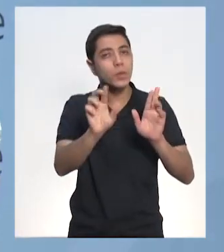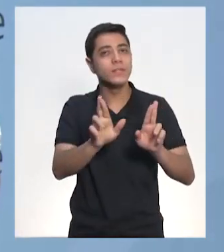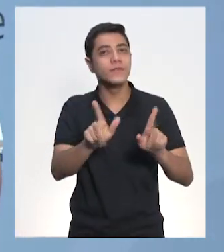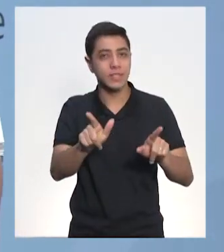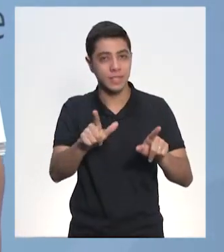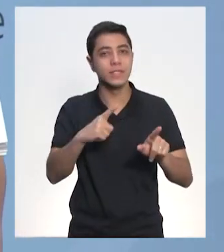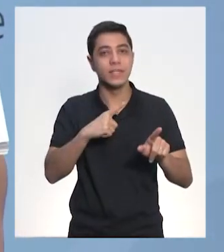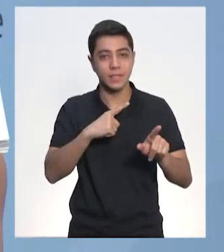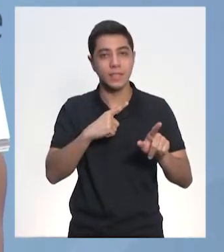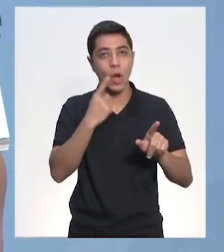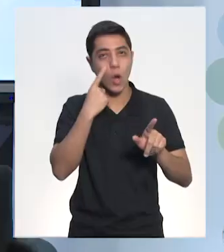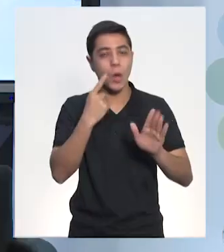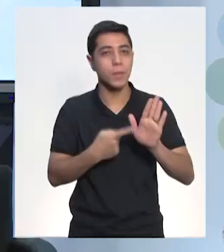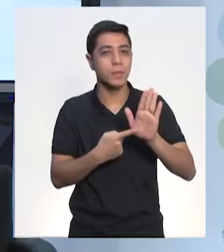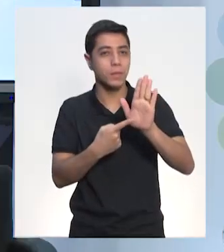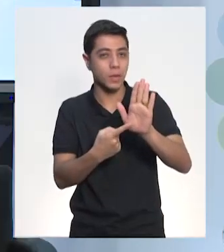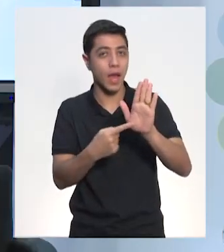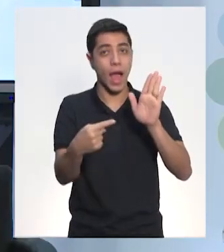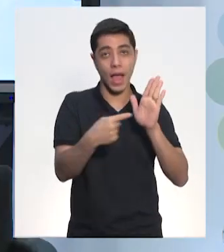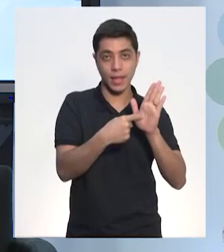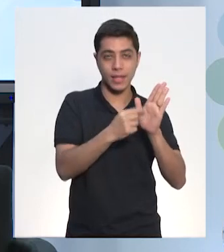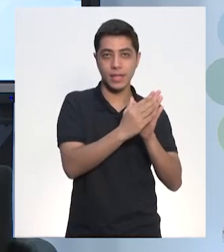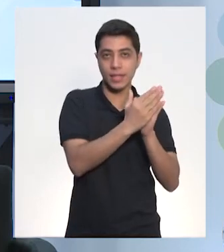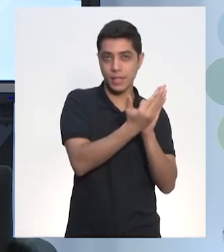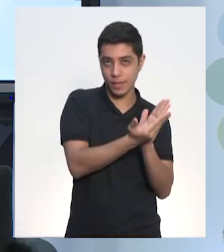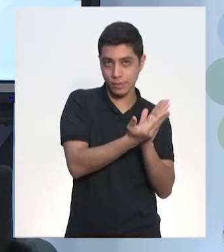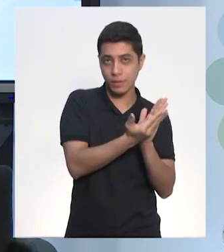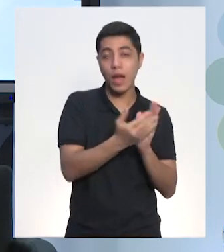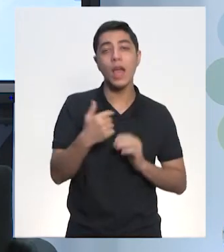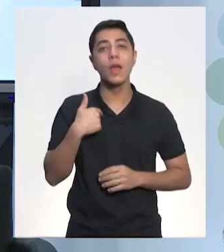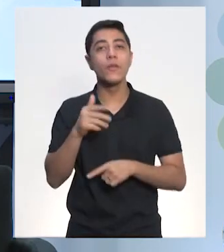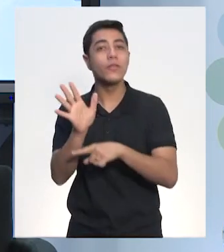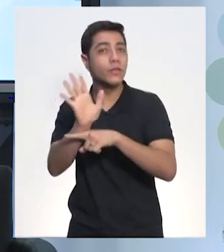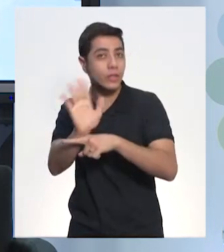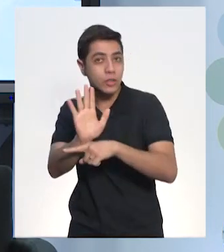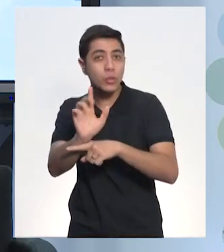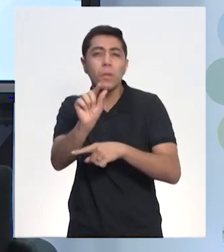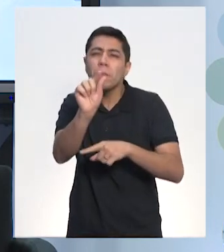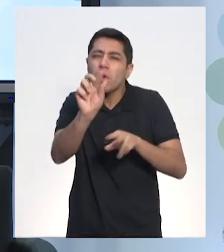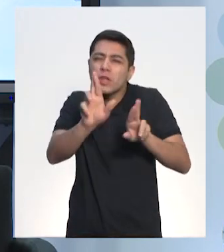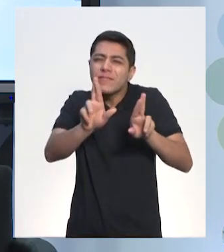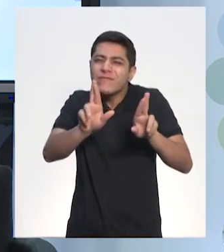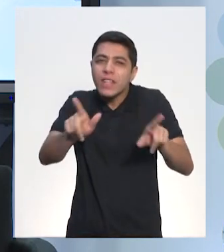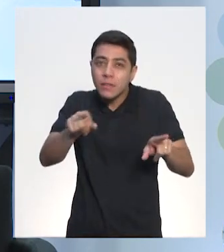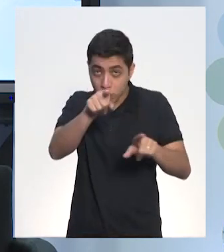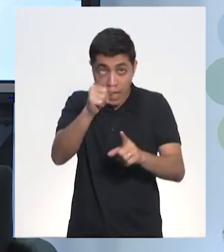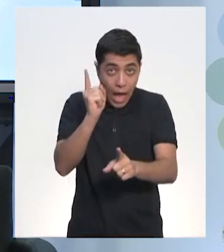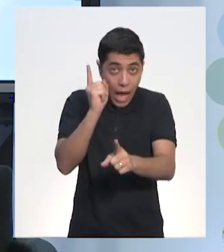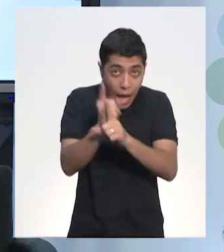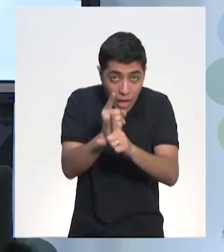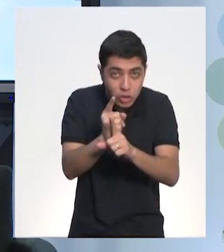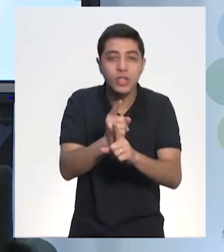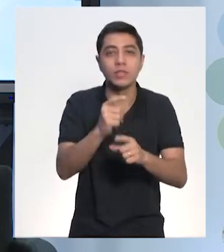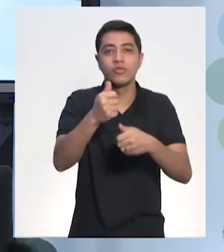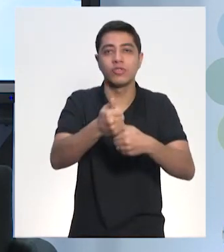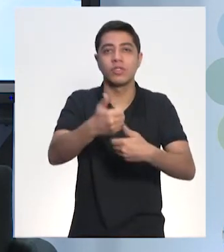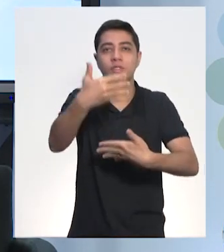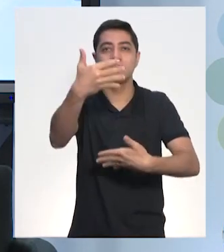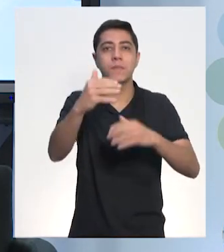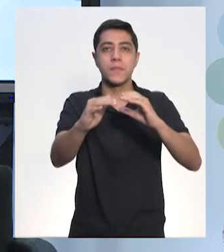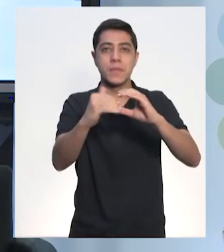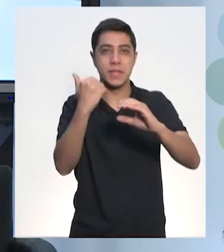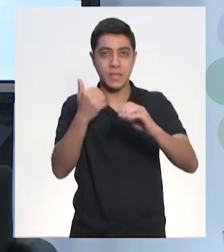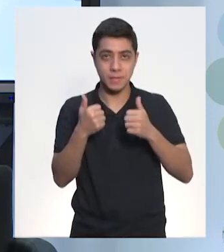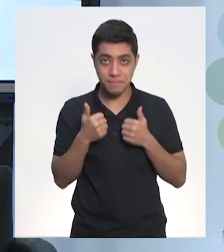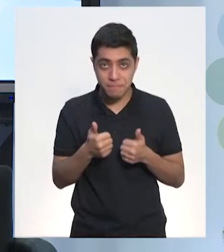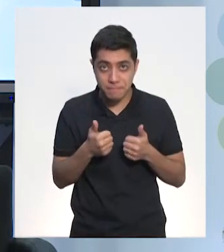para o experimento que a gente mostrou, vocês podem escrever no chat aí. Isso pode ajudar os colegas aí a fazer o experimento dar certo, quem for fazer, tá? Então, quem for